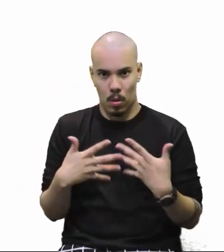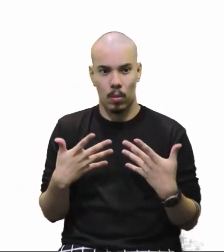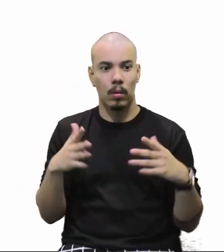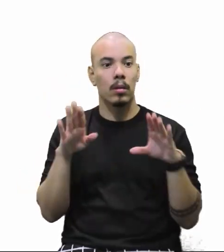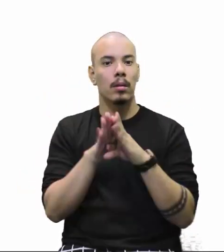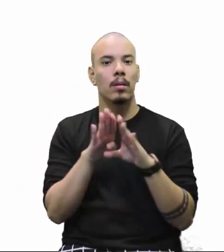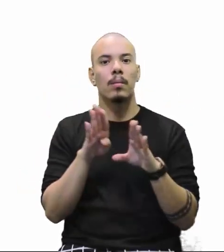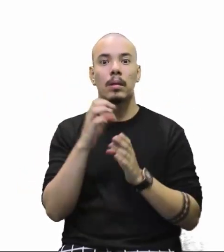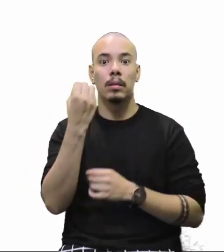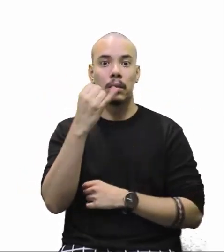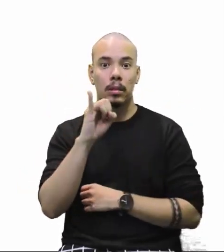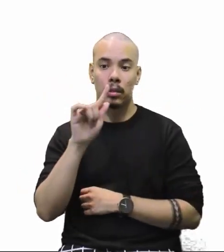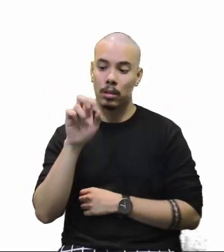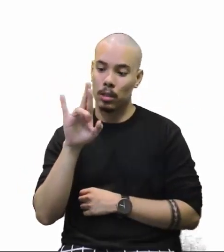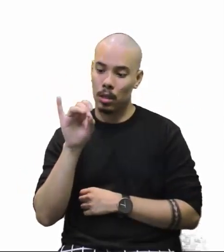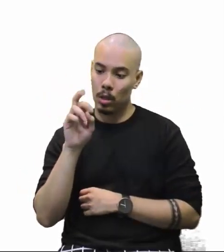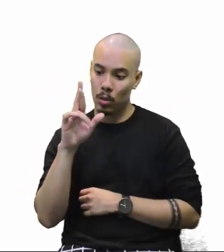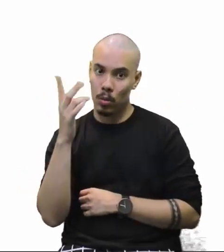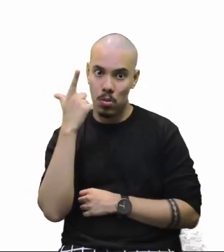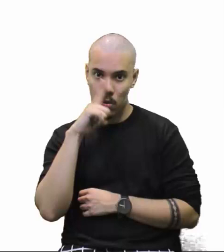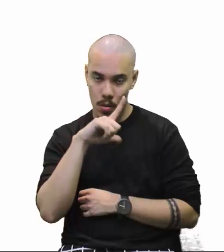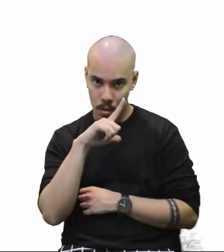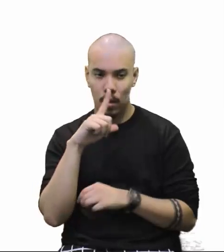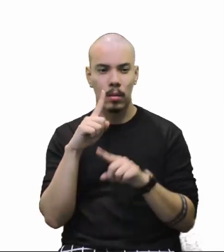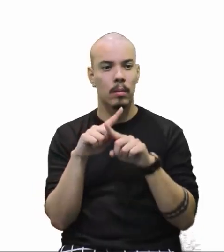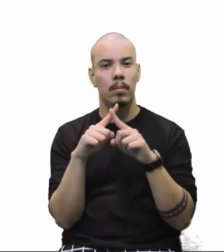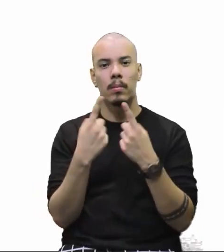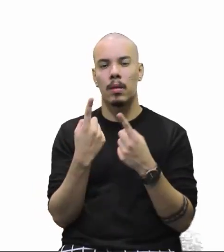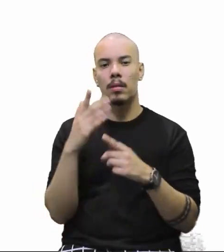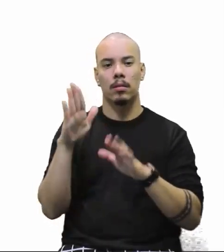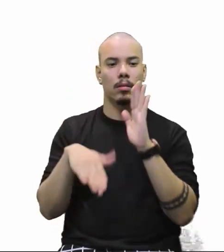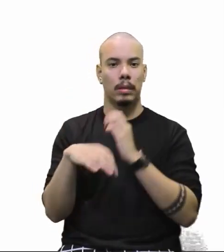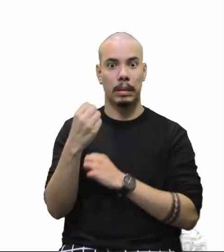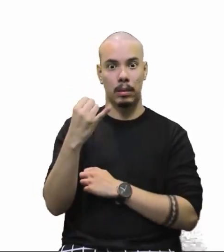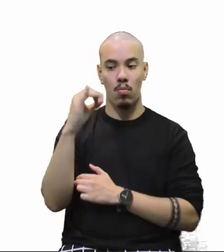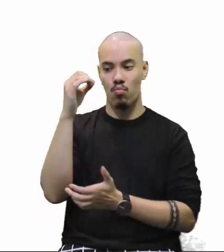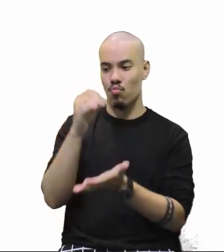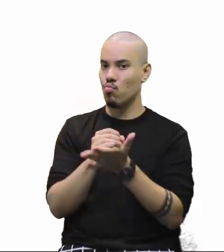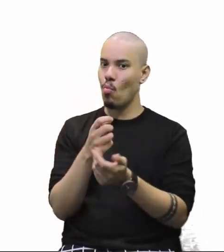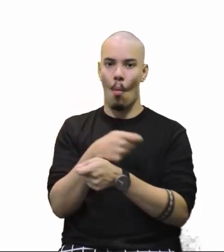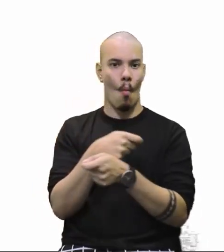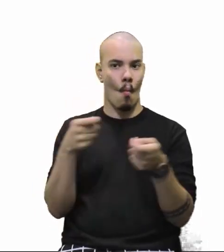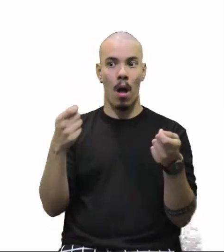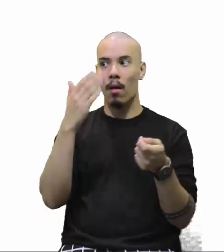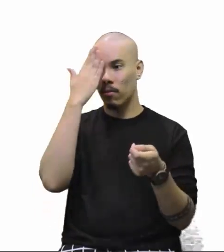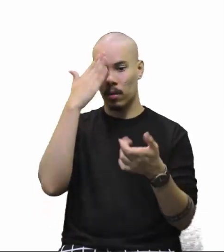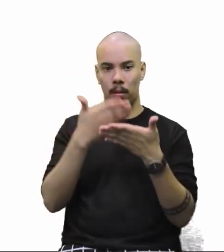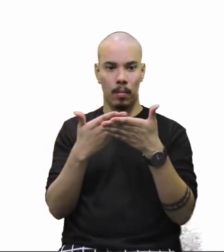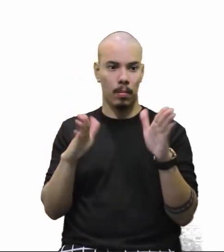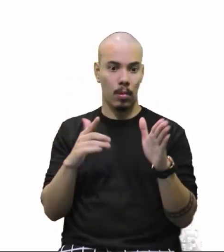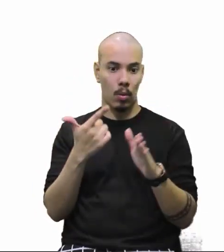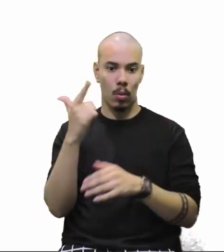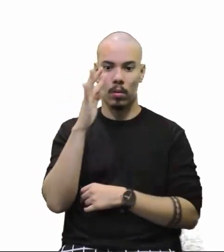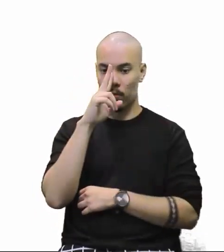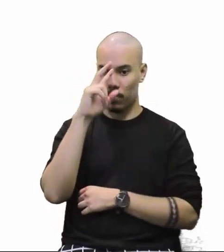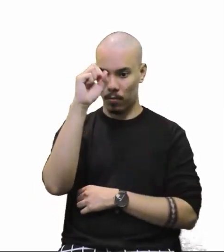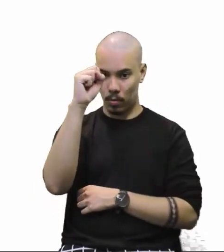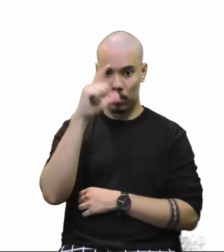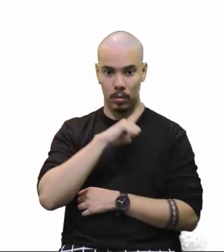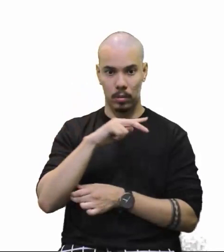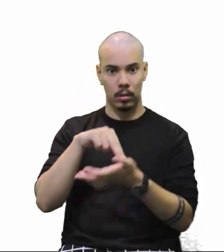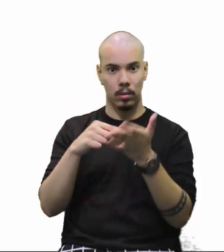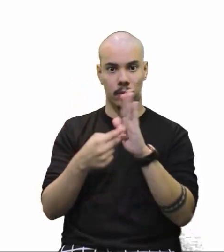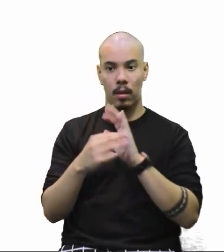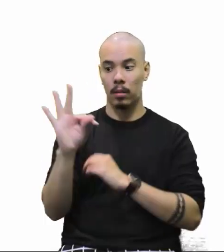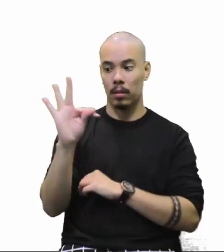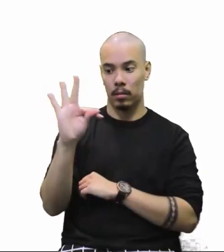né, atinge. Uhum. E quando a corrente é zero, está aberto o sistema, nós temos uma força eletromotriz que é a máxima tensão.